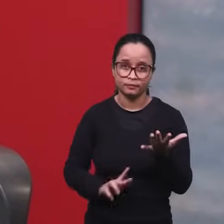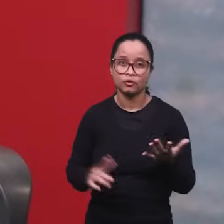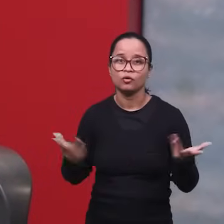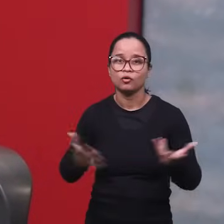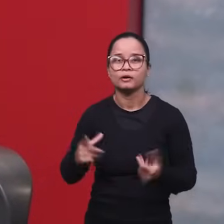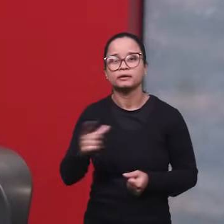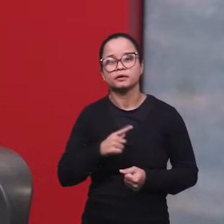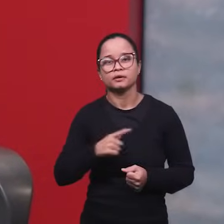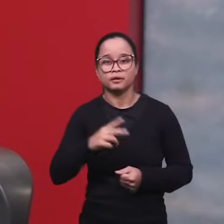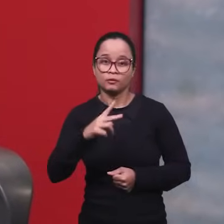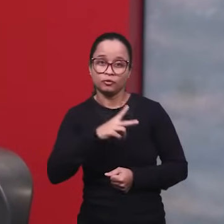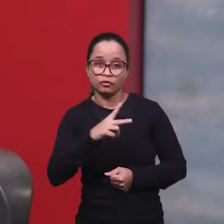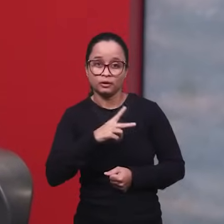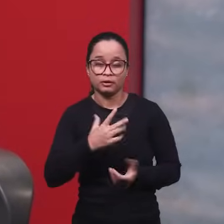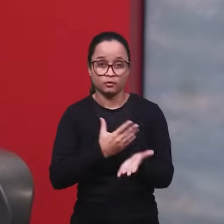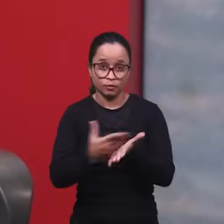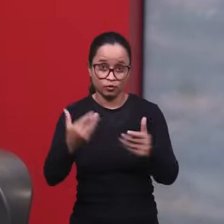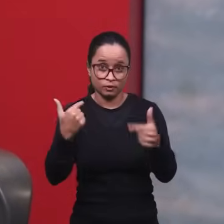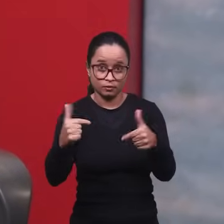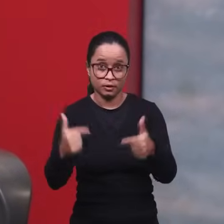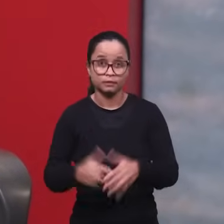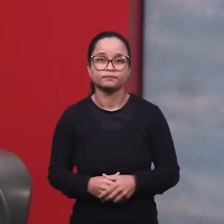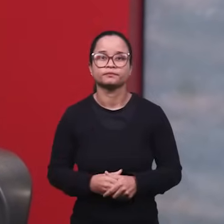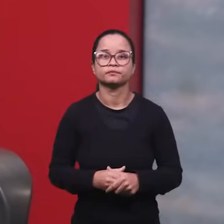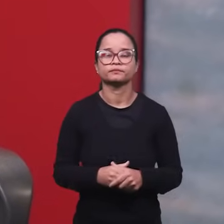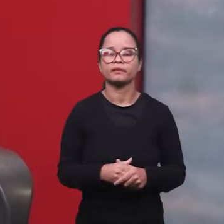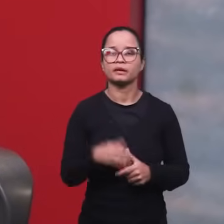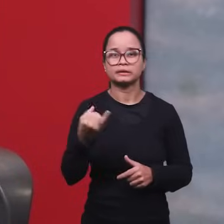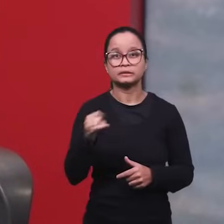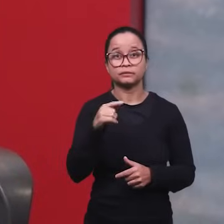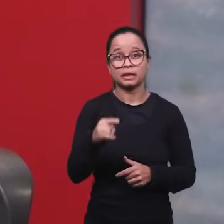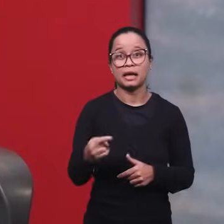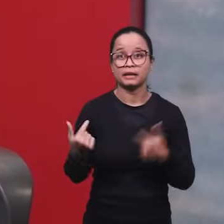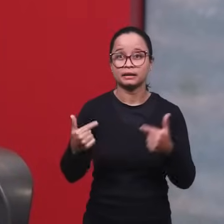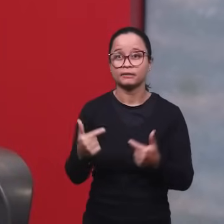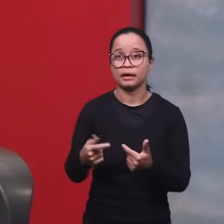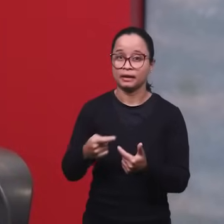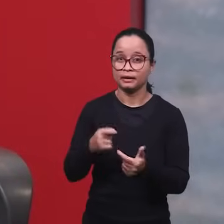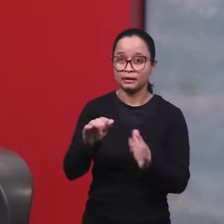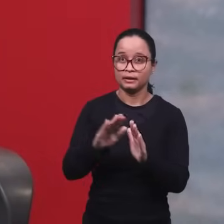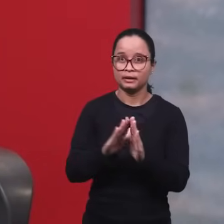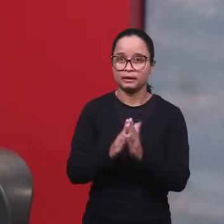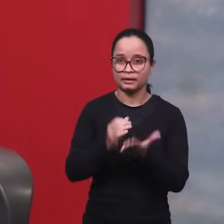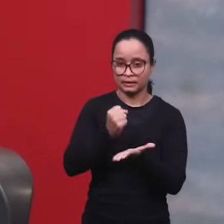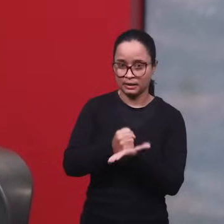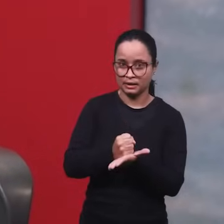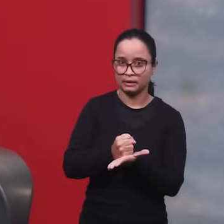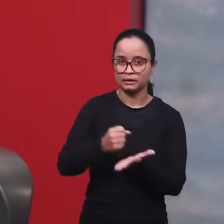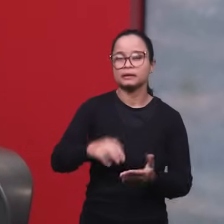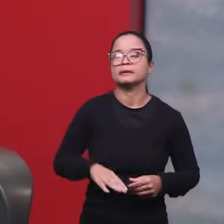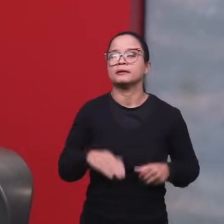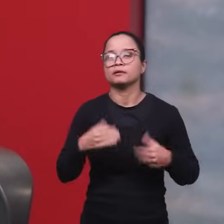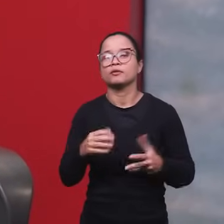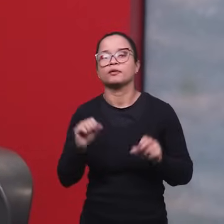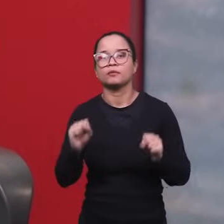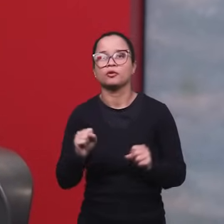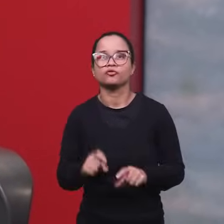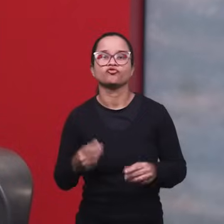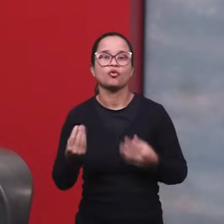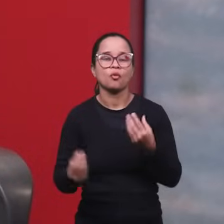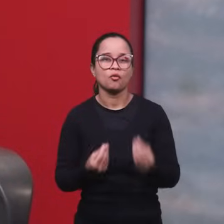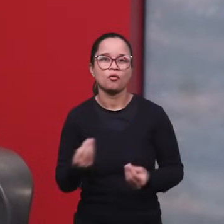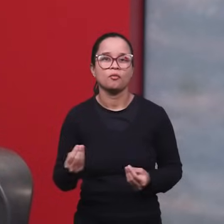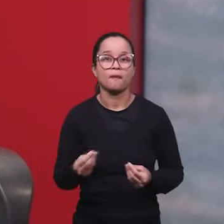Hoje a gente tem contribuinte individual. Começou a trabalhar, entrou no mercado de trabalho, se você não trabalha de carteira registrada e nem é servidor, você pode recolher